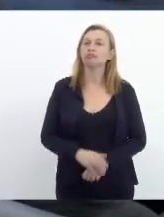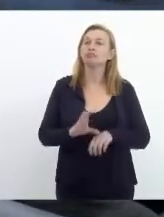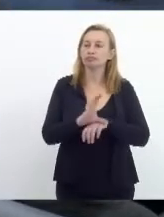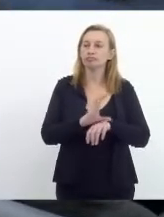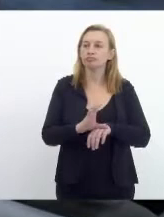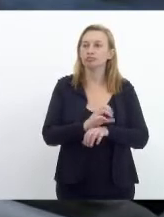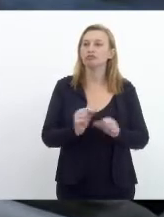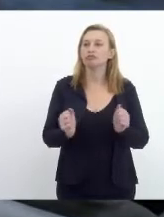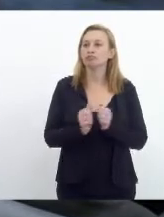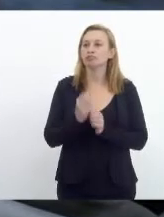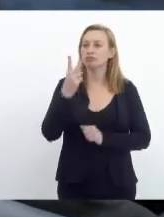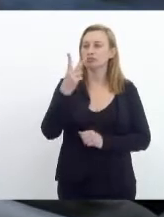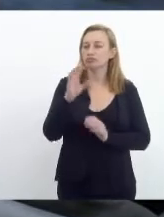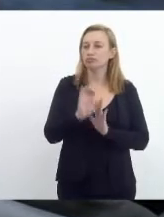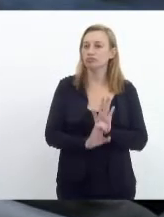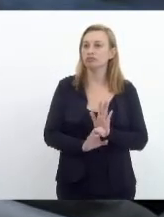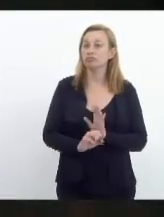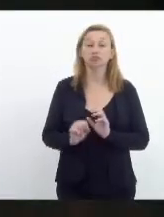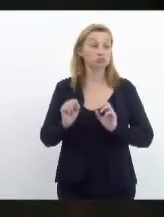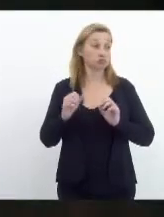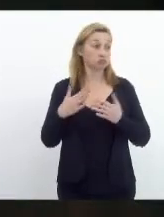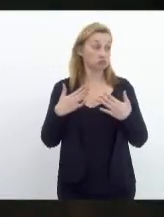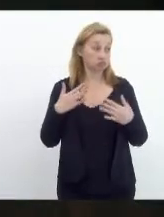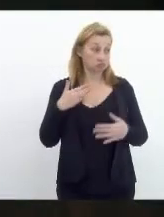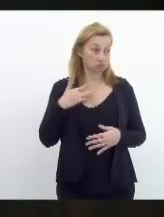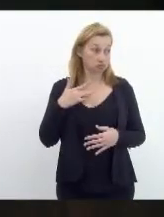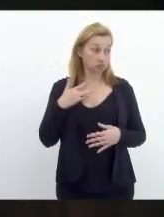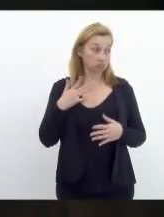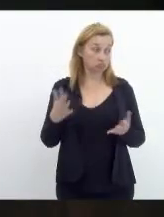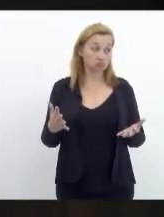Constitucionalidade com duas emendas. Eu poderia, por mim, ficaria